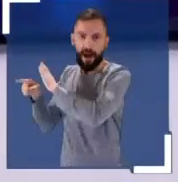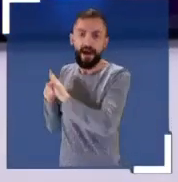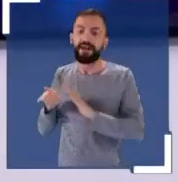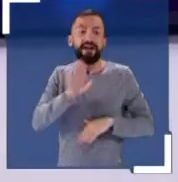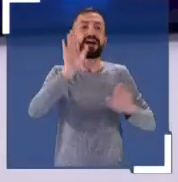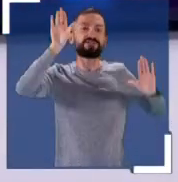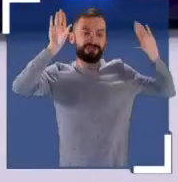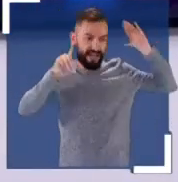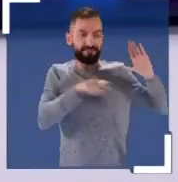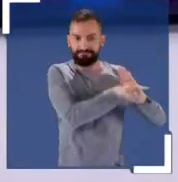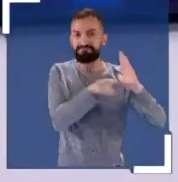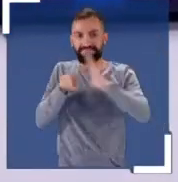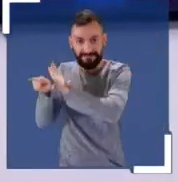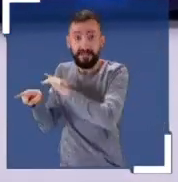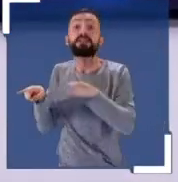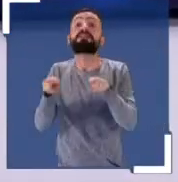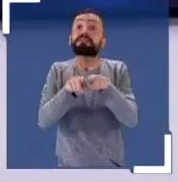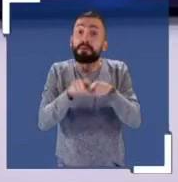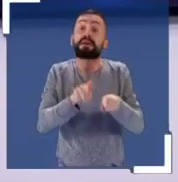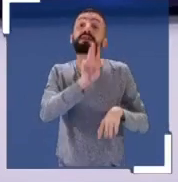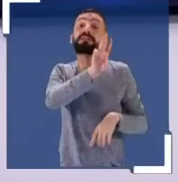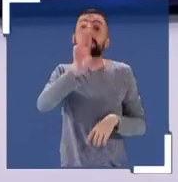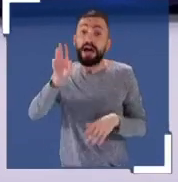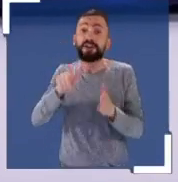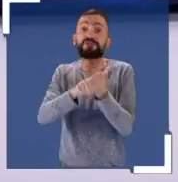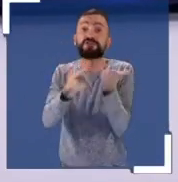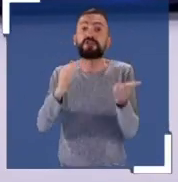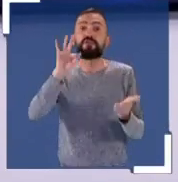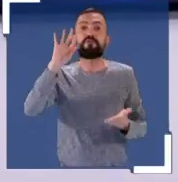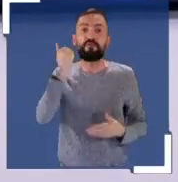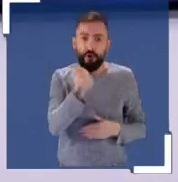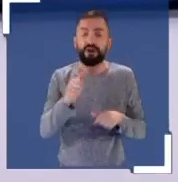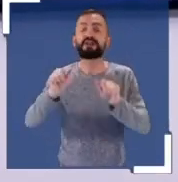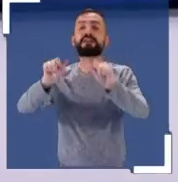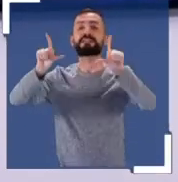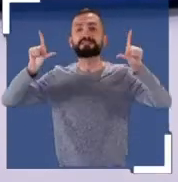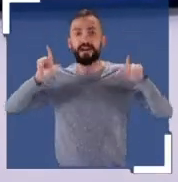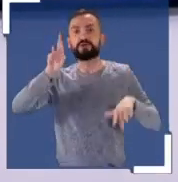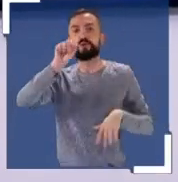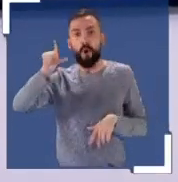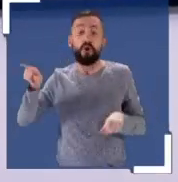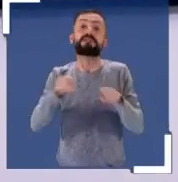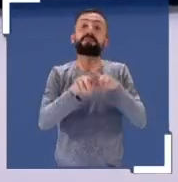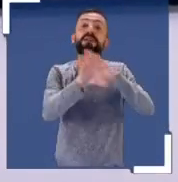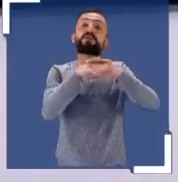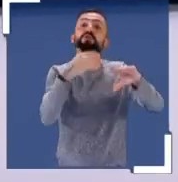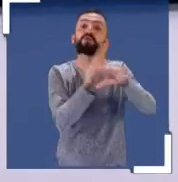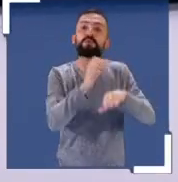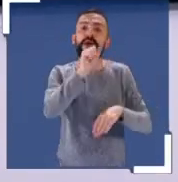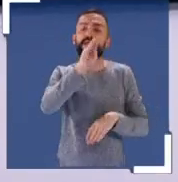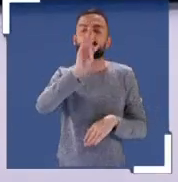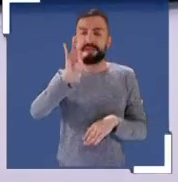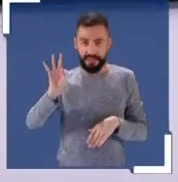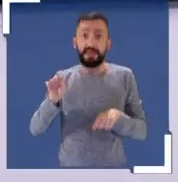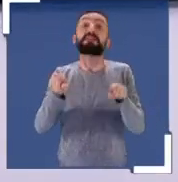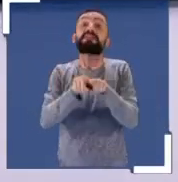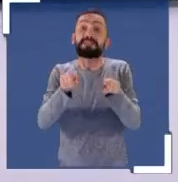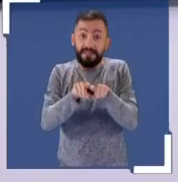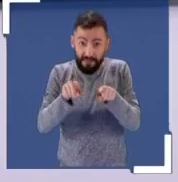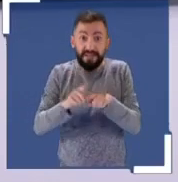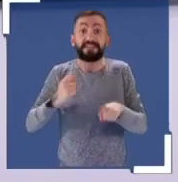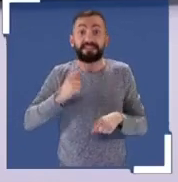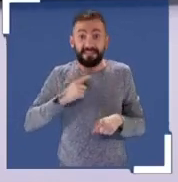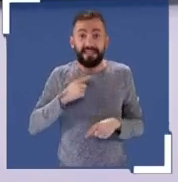debate também é transmitido pelo site da Folha de São Paulo, portal UOL, canal do SBT no YouTube e contas do jornalismo do SBT